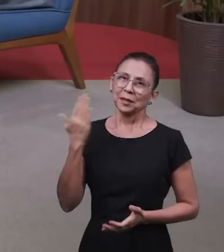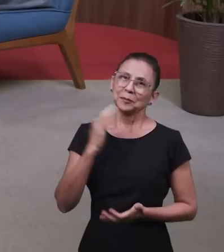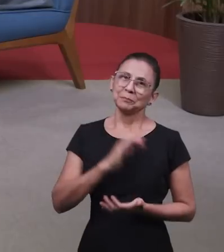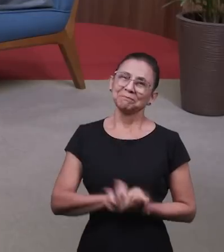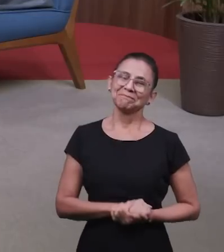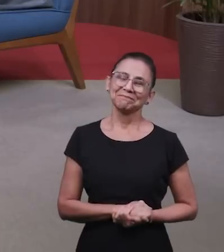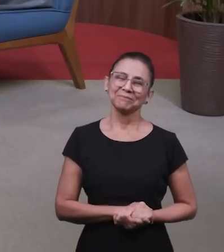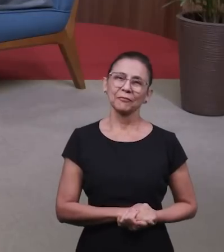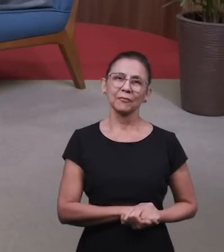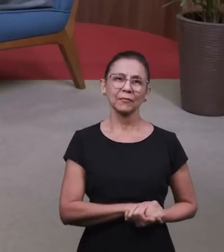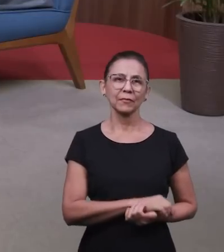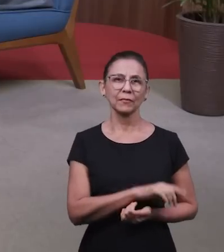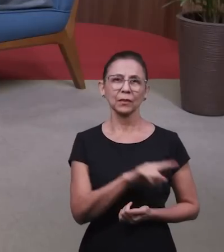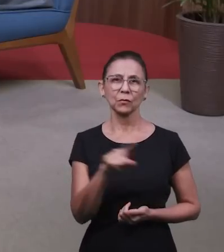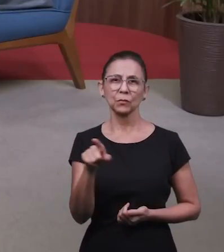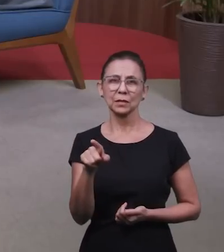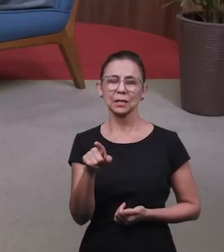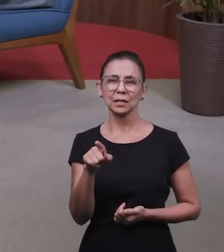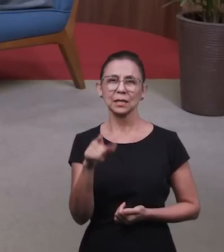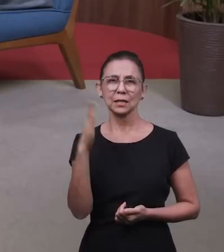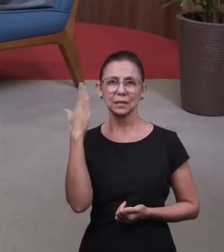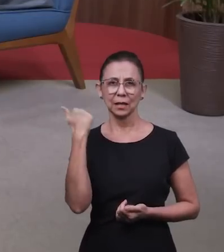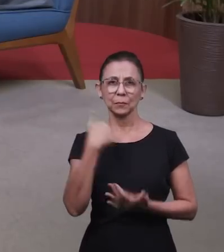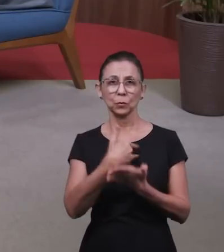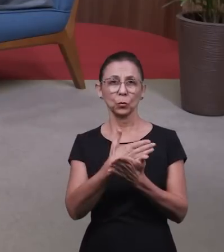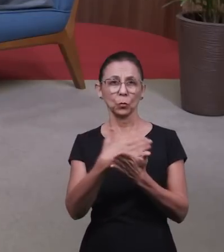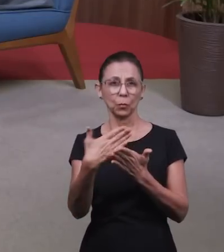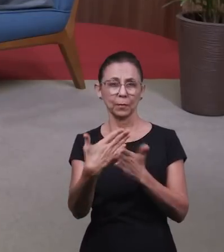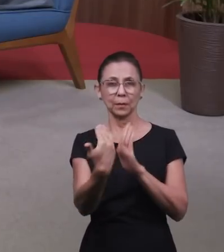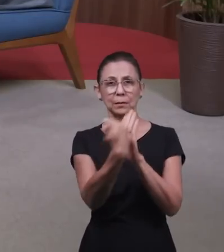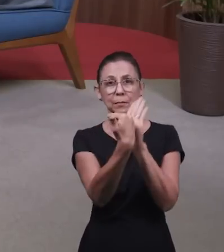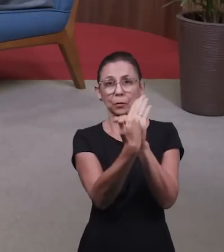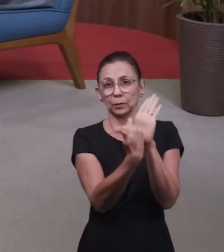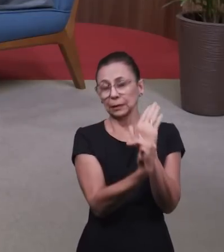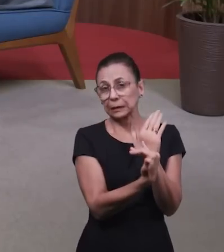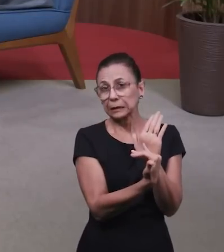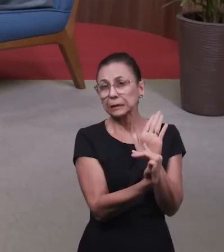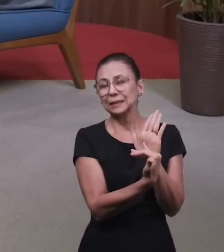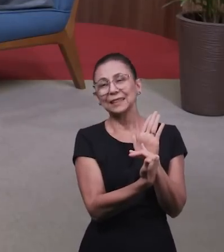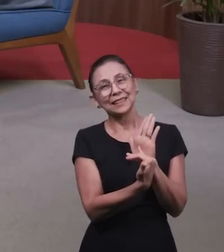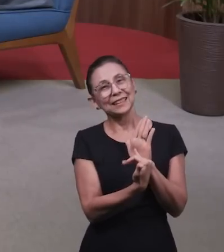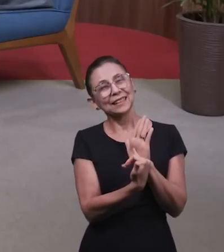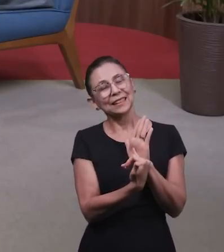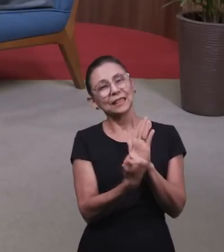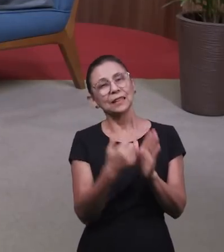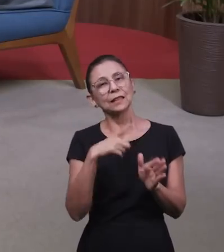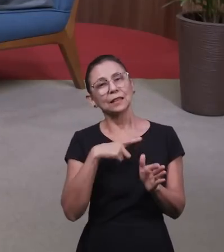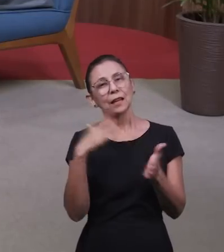lá. Você sabe que a gente sempre que começa esse quadro, a gente começa trazendo algumas